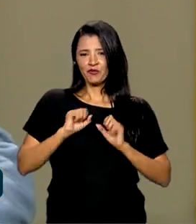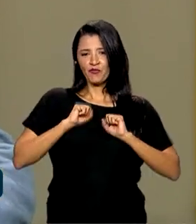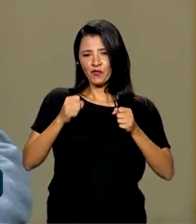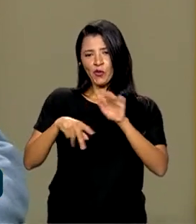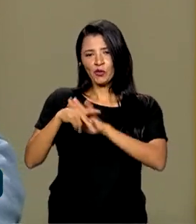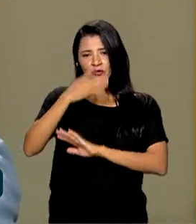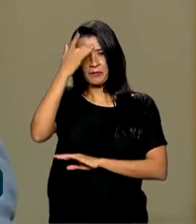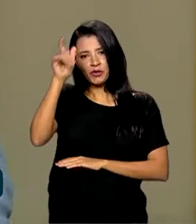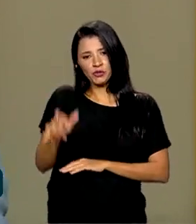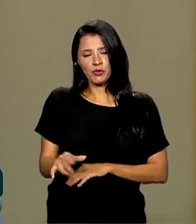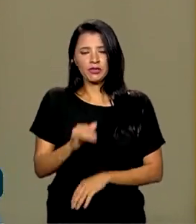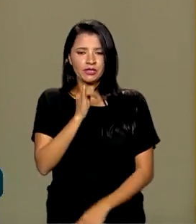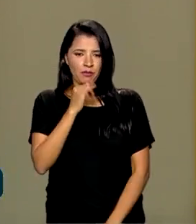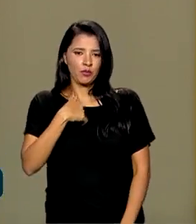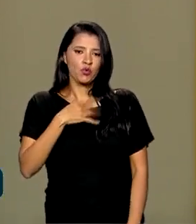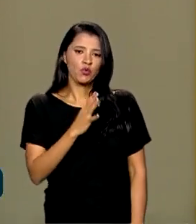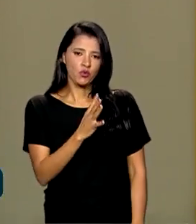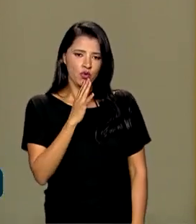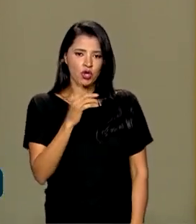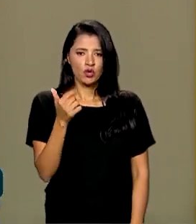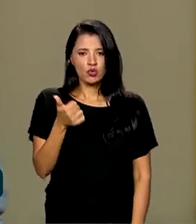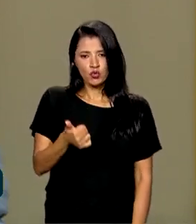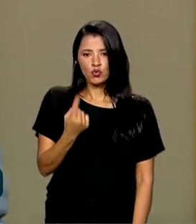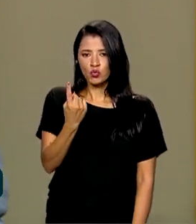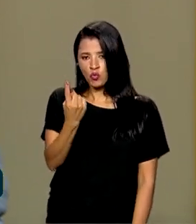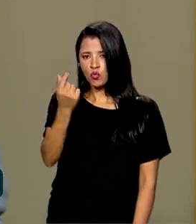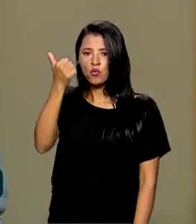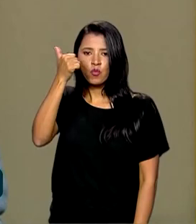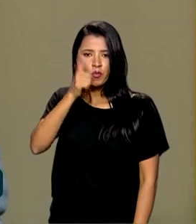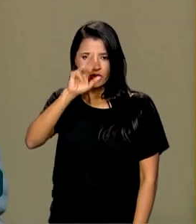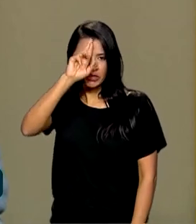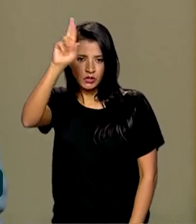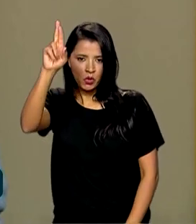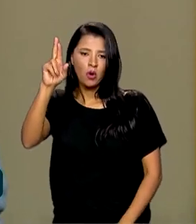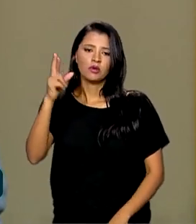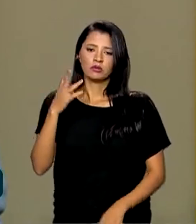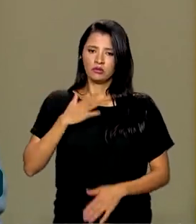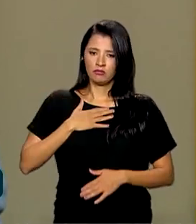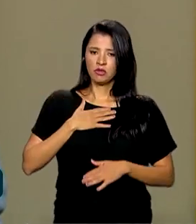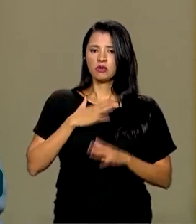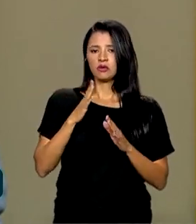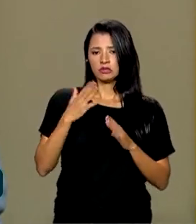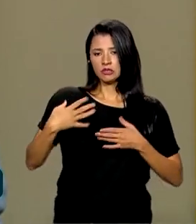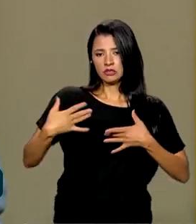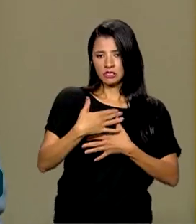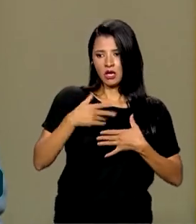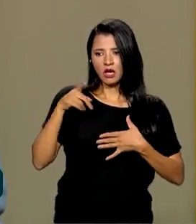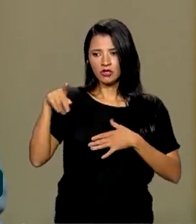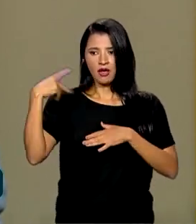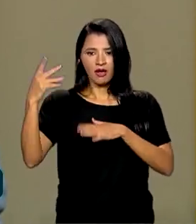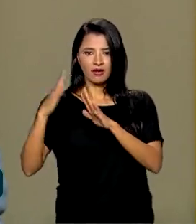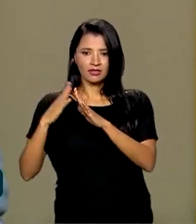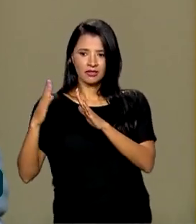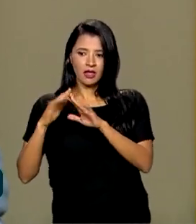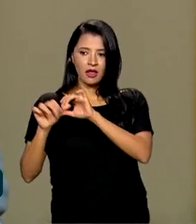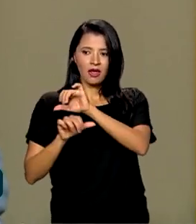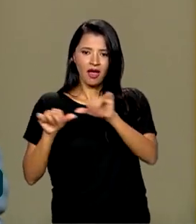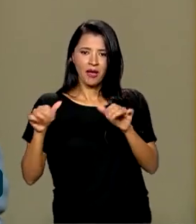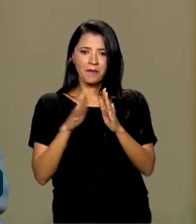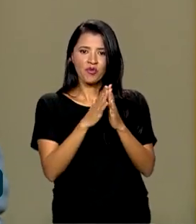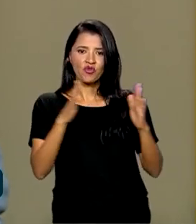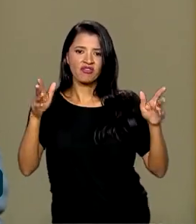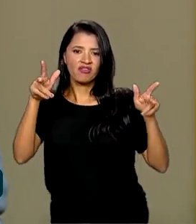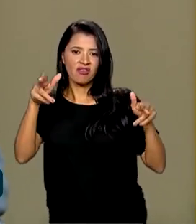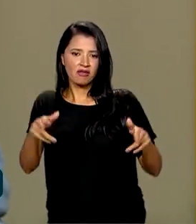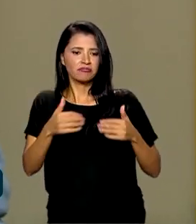conheço uma senhora, por exemplo, na minha cidade, em Fortaleza, né, que transformou a casa dela numa biblioteca comunitária e abre, sobretudo, para